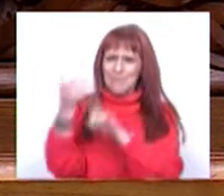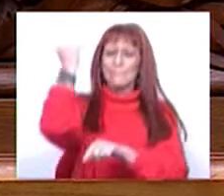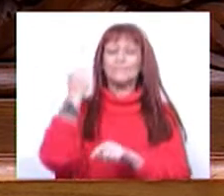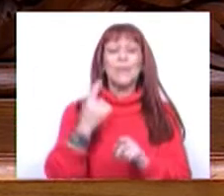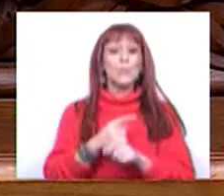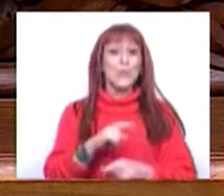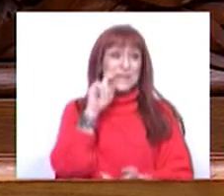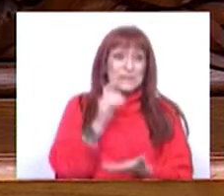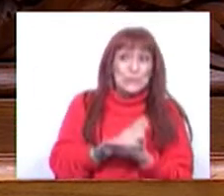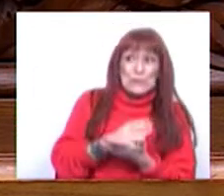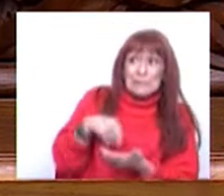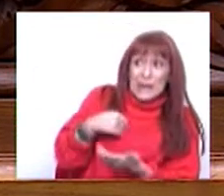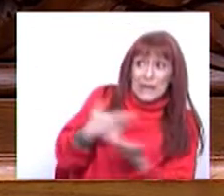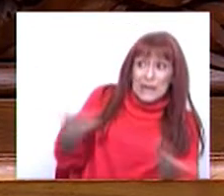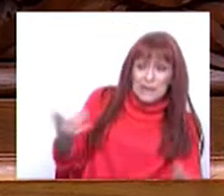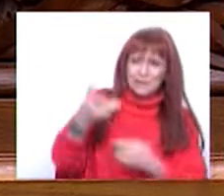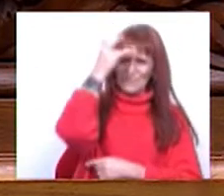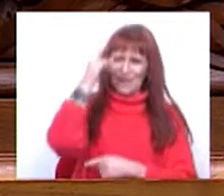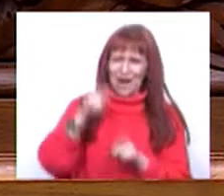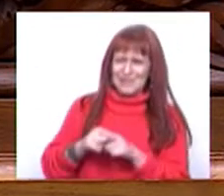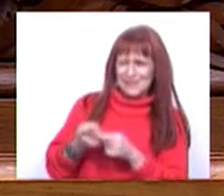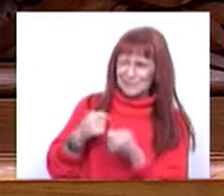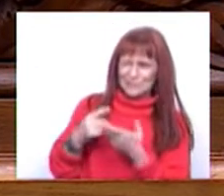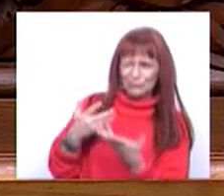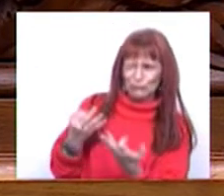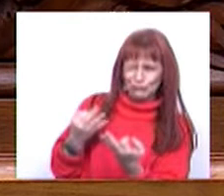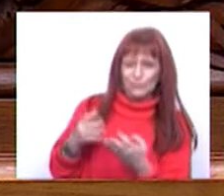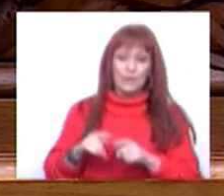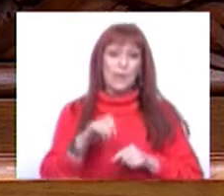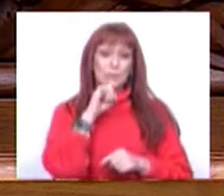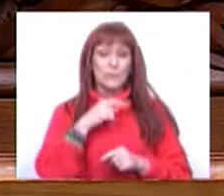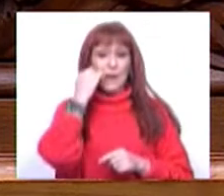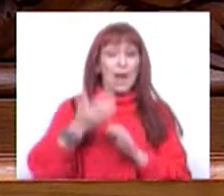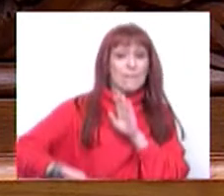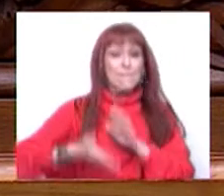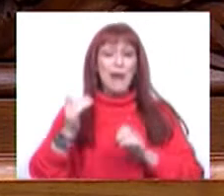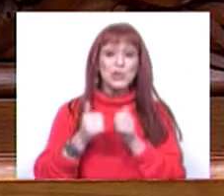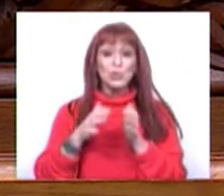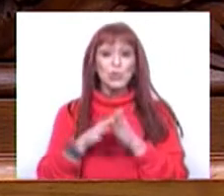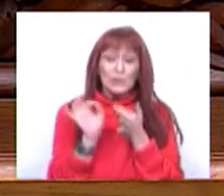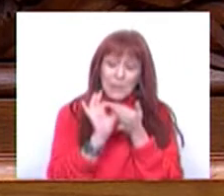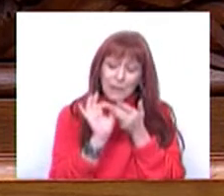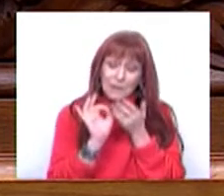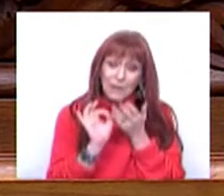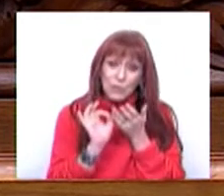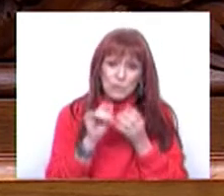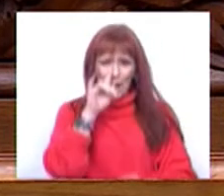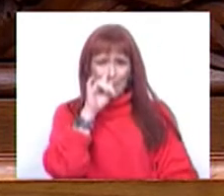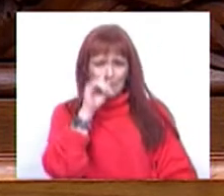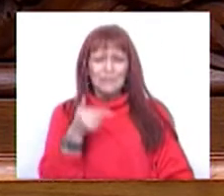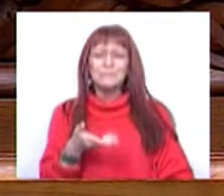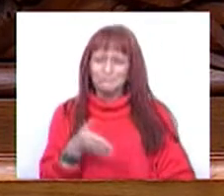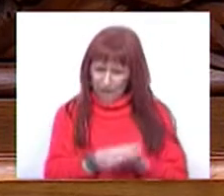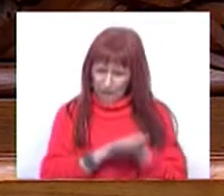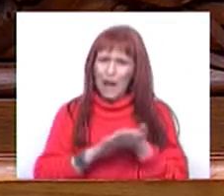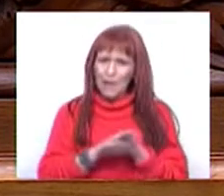porque a insegurança e o medo são fáceis de vender. E talvez o mais grave de todos estes aspectos é que a mentira está na